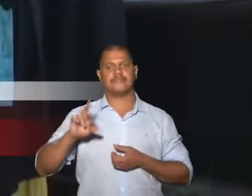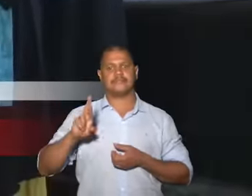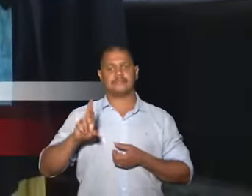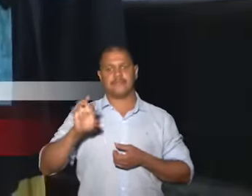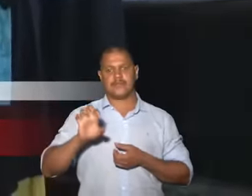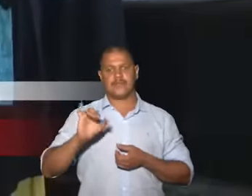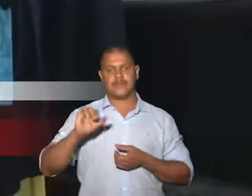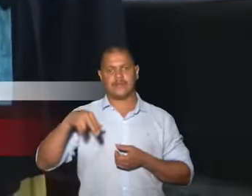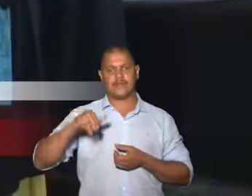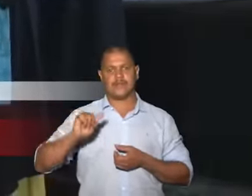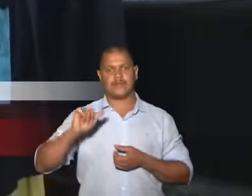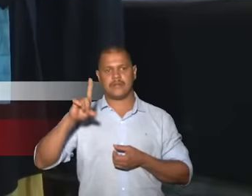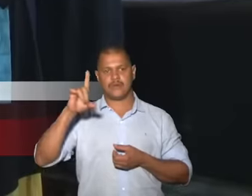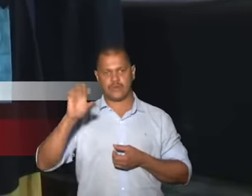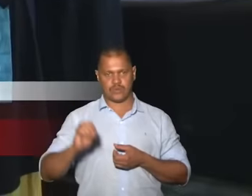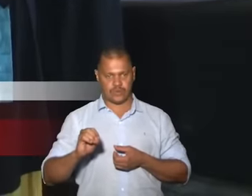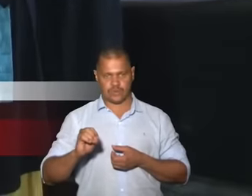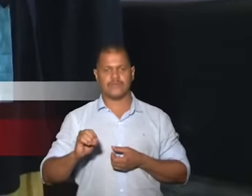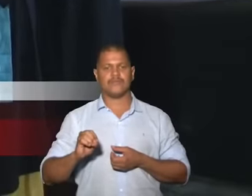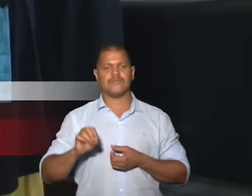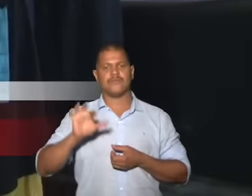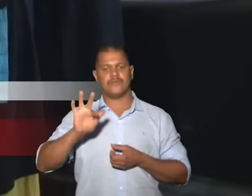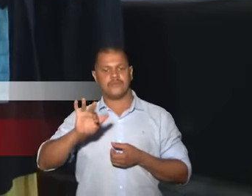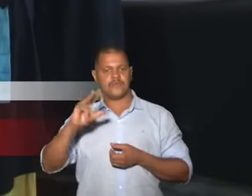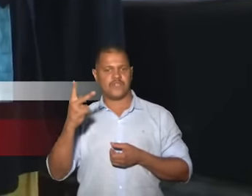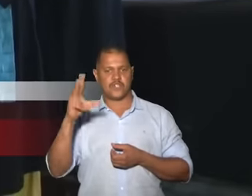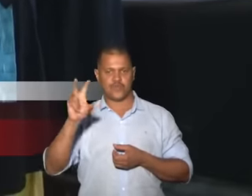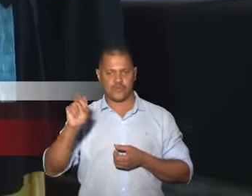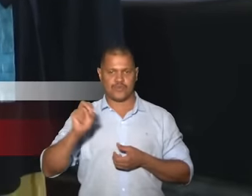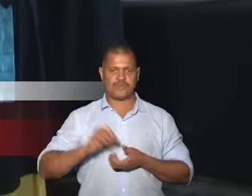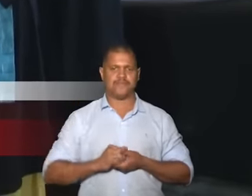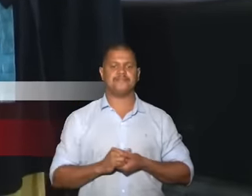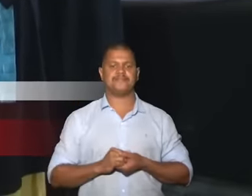Reinaldo Soares Vieira Filho.